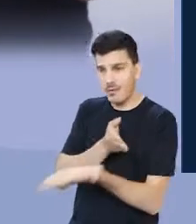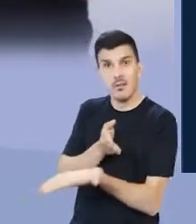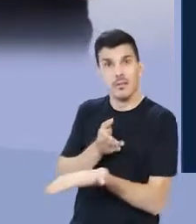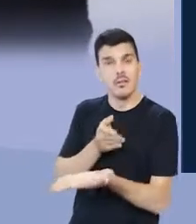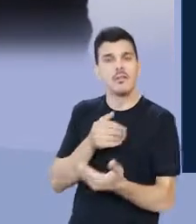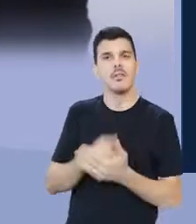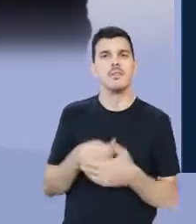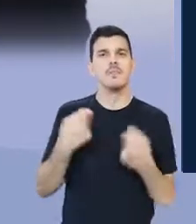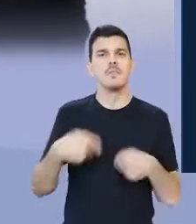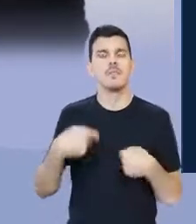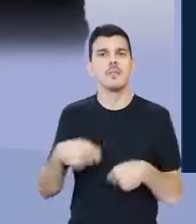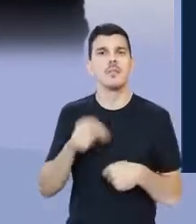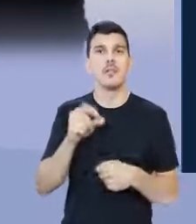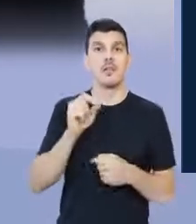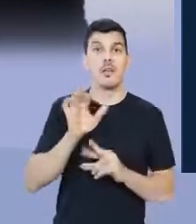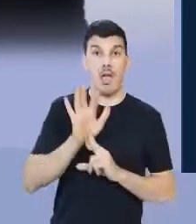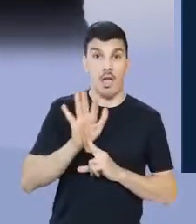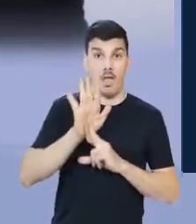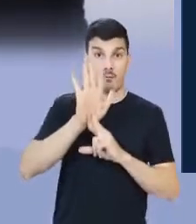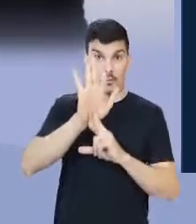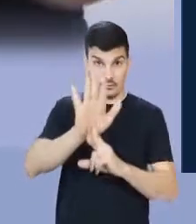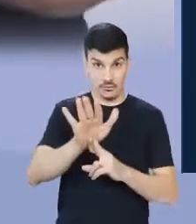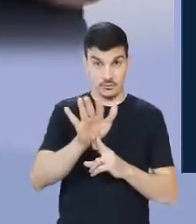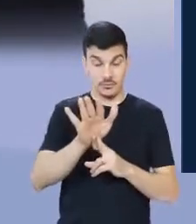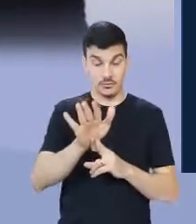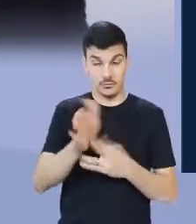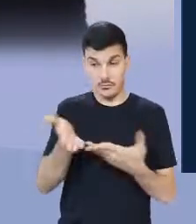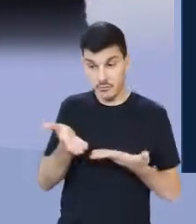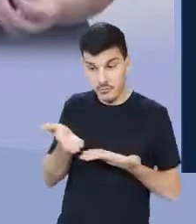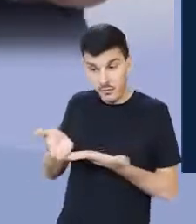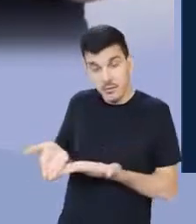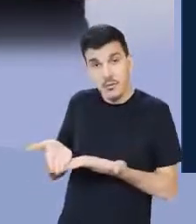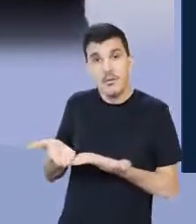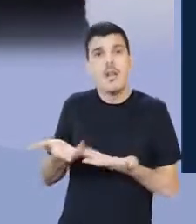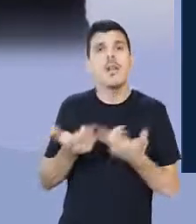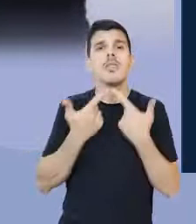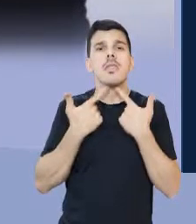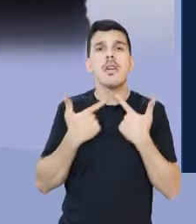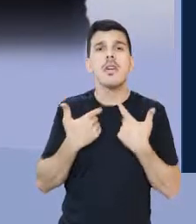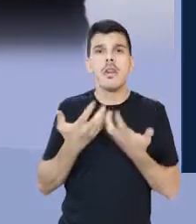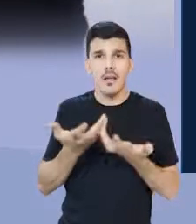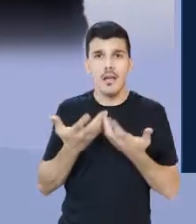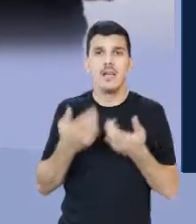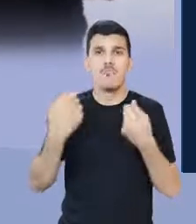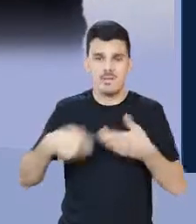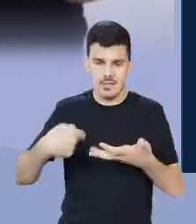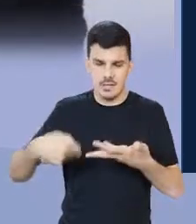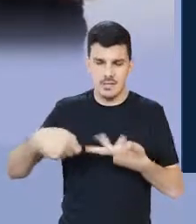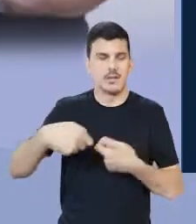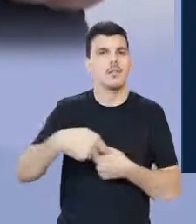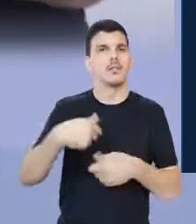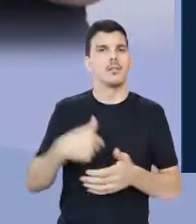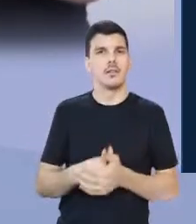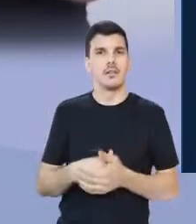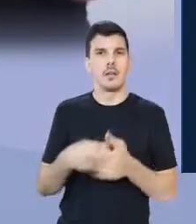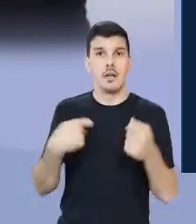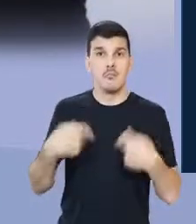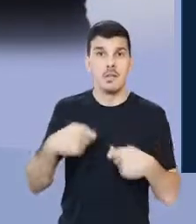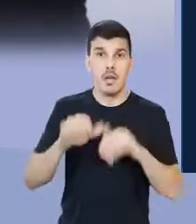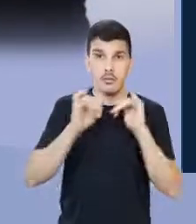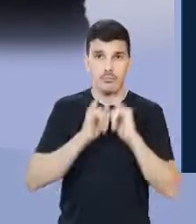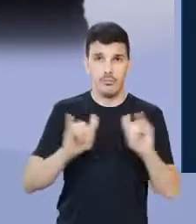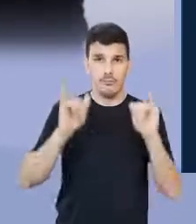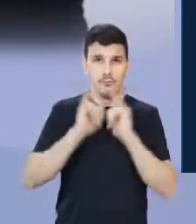pessoas. Ele precisa ser porta-voz de seus desejos, de suas necessidades.